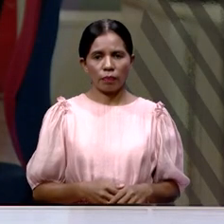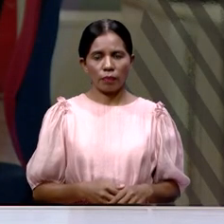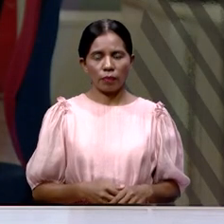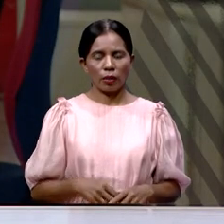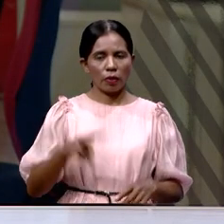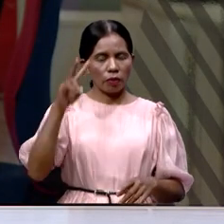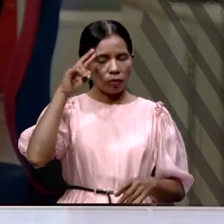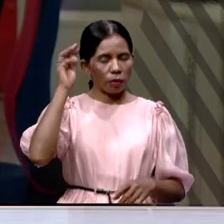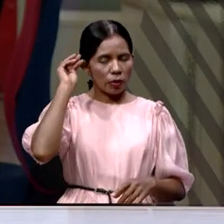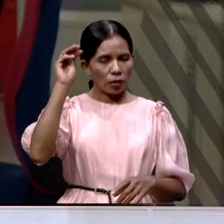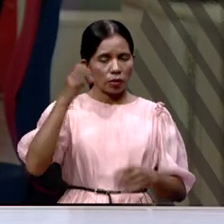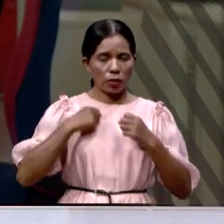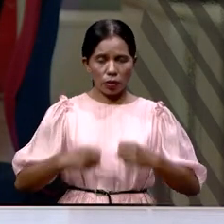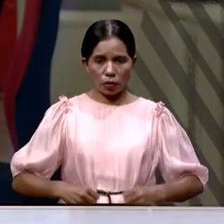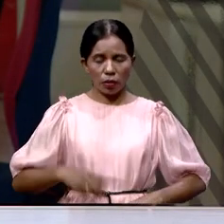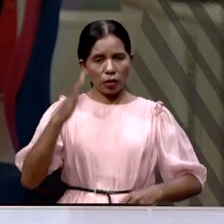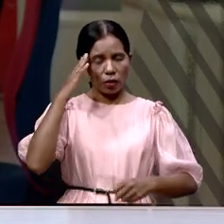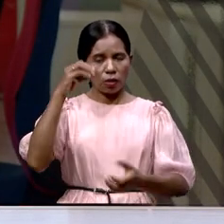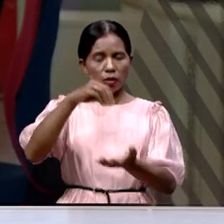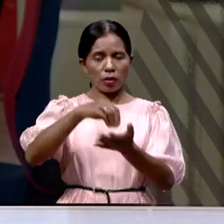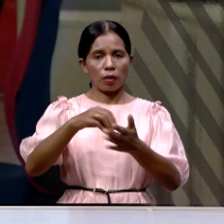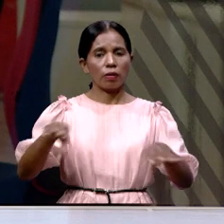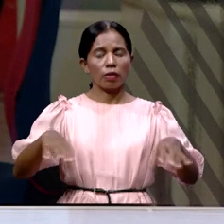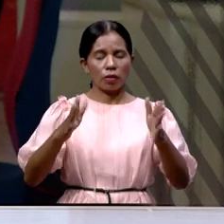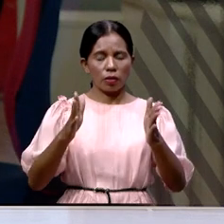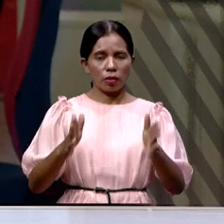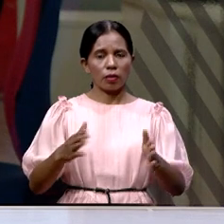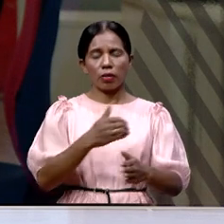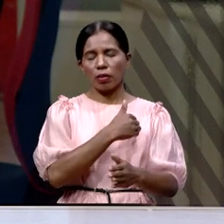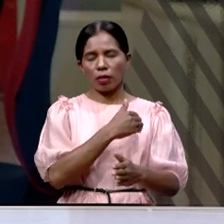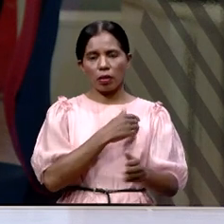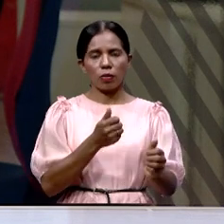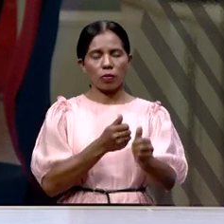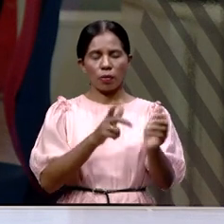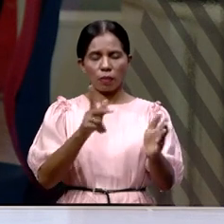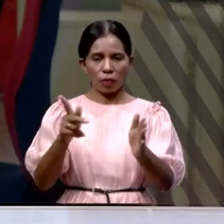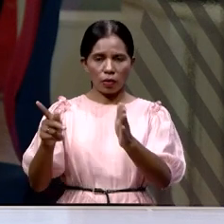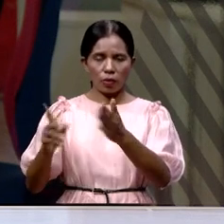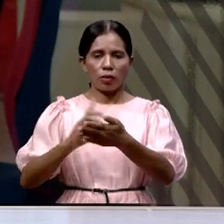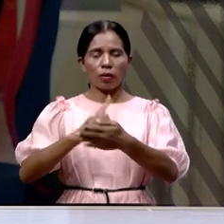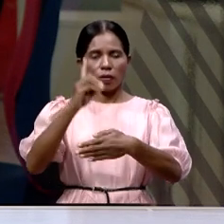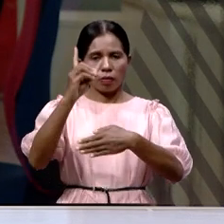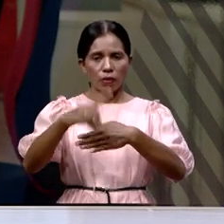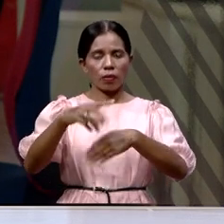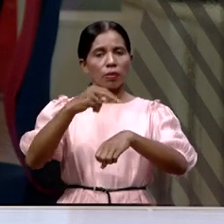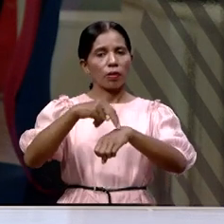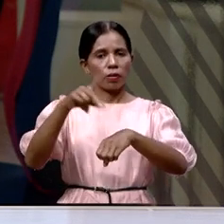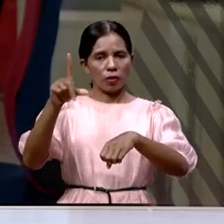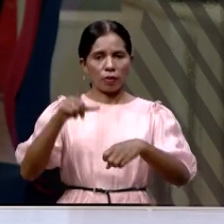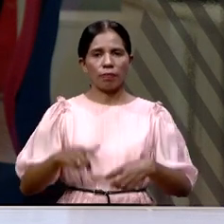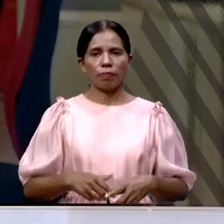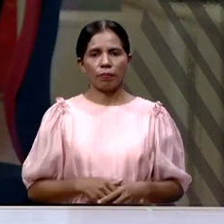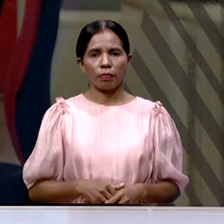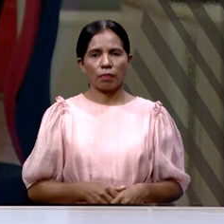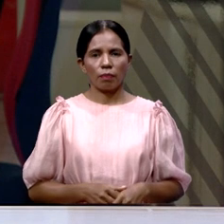vice-ministro de Saúde reconhece colocação de profissão de saúde para posto de saúde se adaptar ao plano estratégico de desenvolvimento nacional.